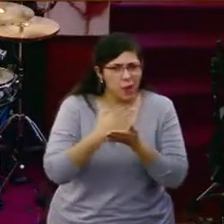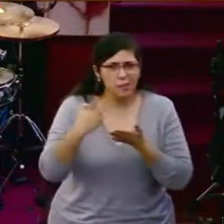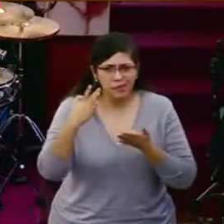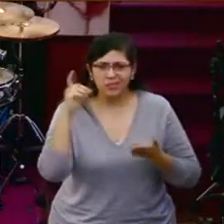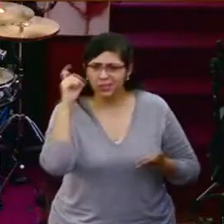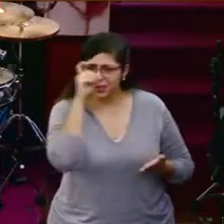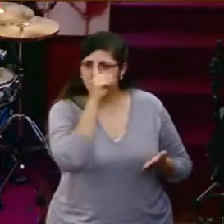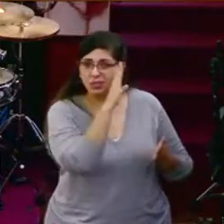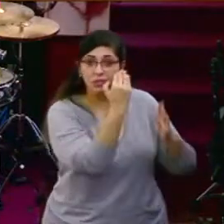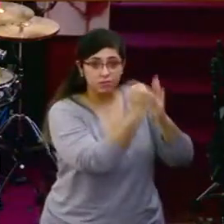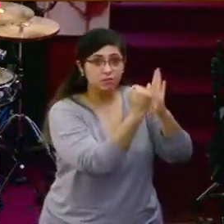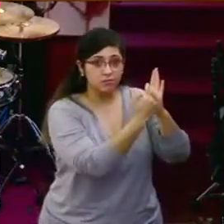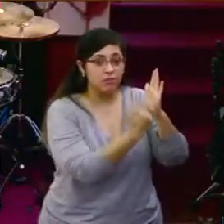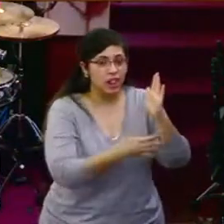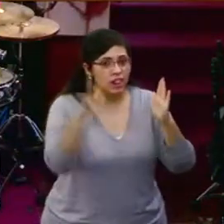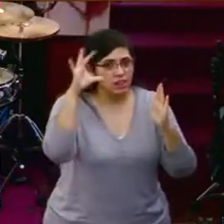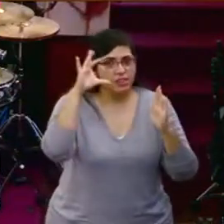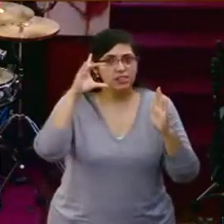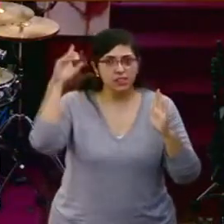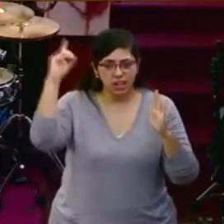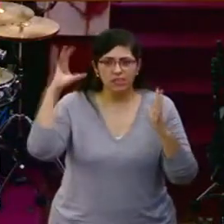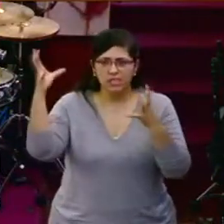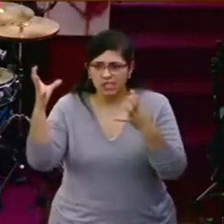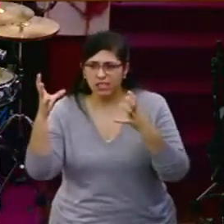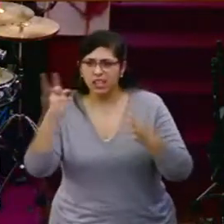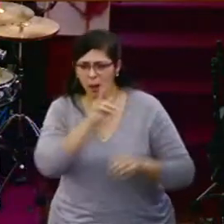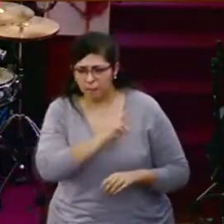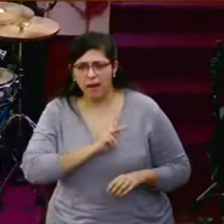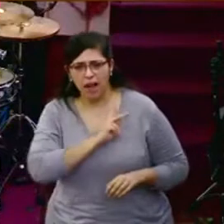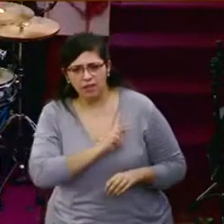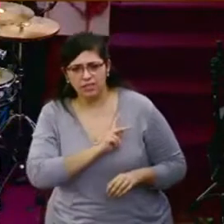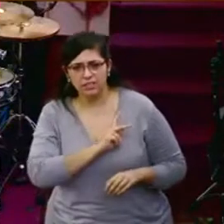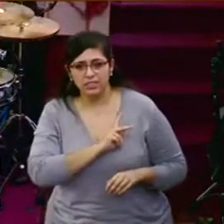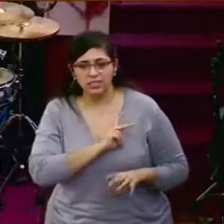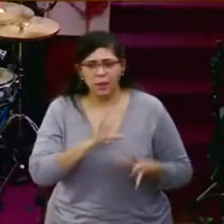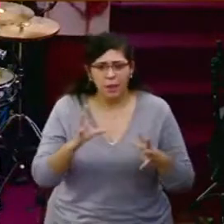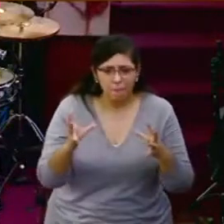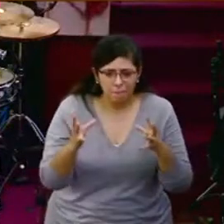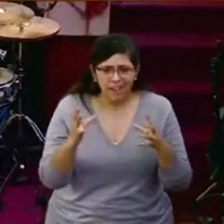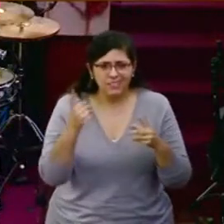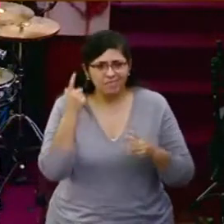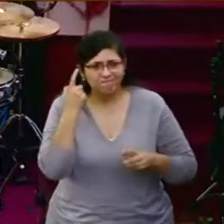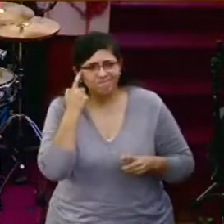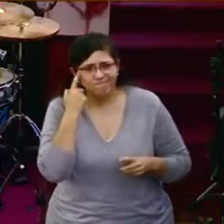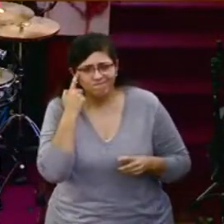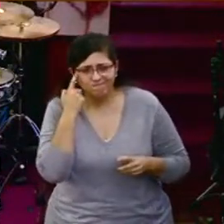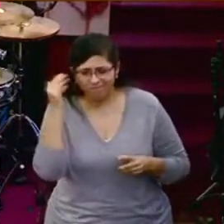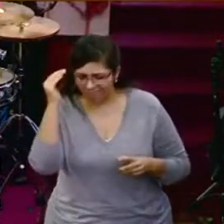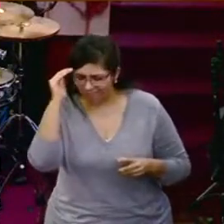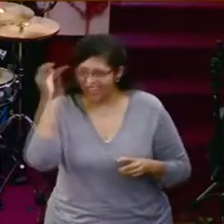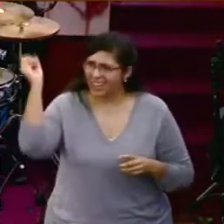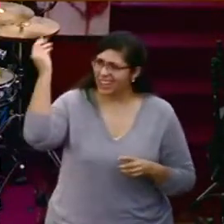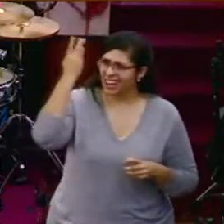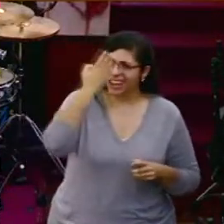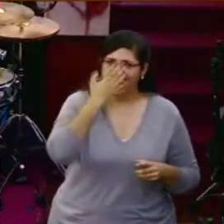o plano de deus deus queria que ele estivesse lá mas como compreender graça